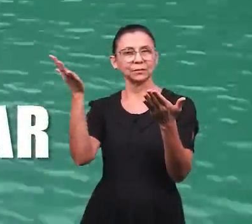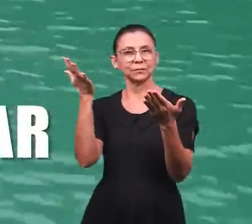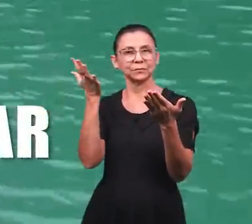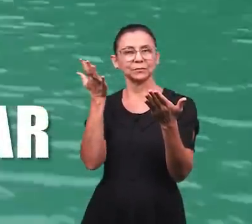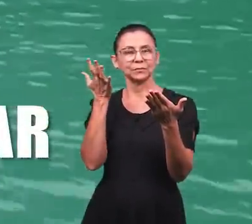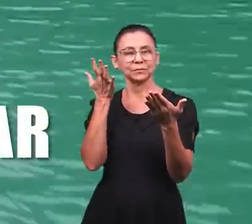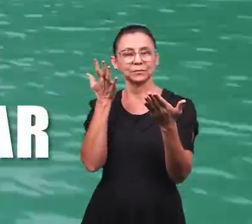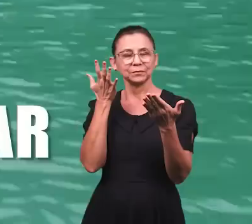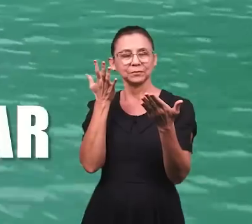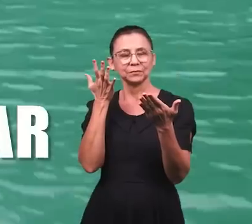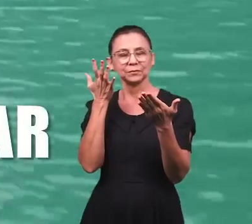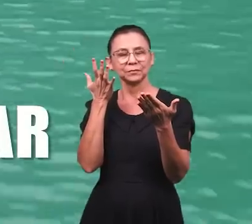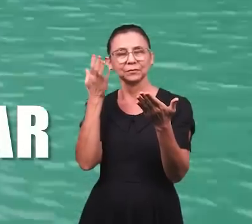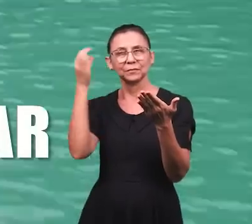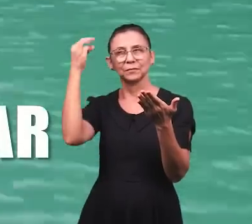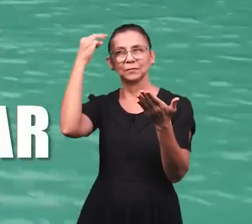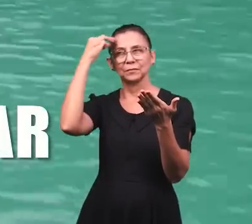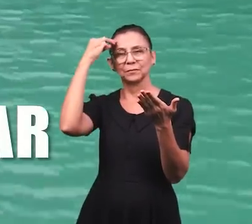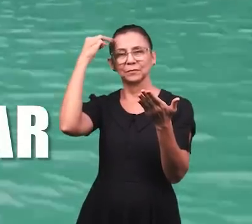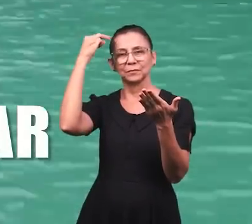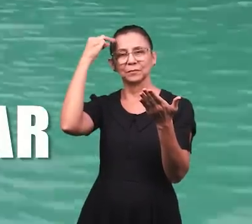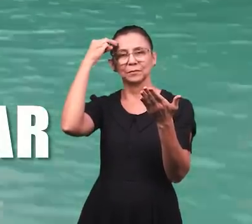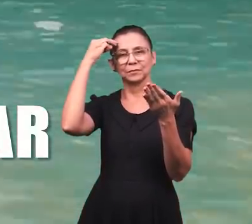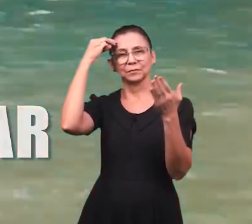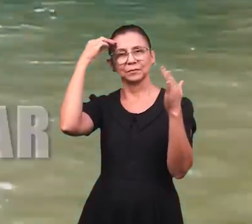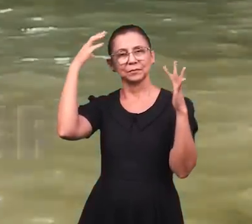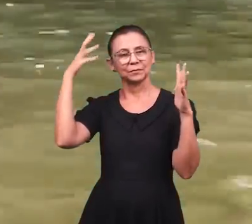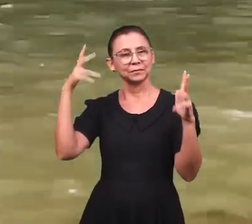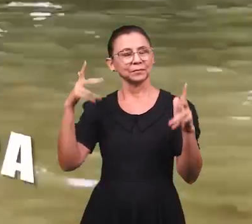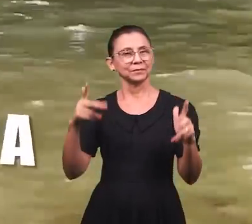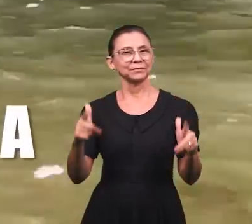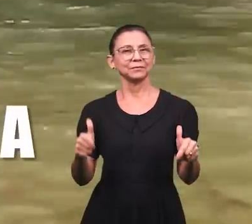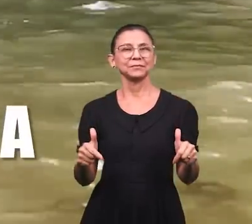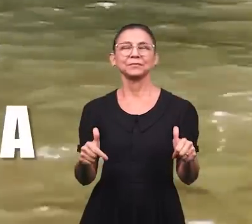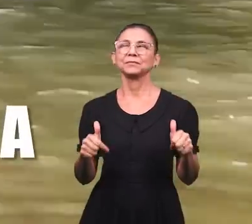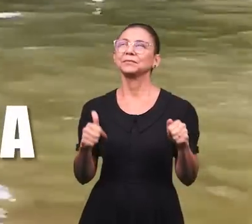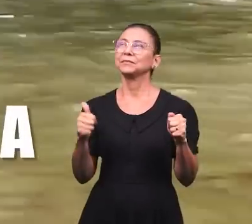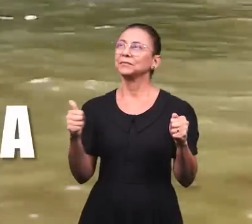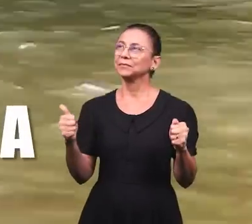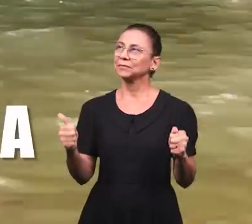minha mente vem limpar e